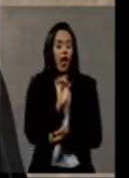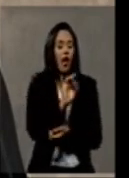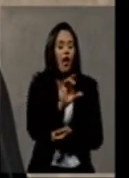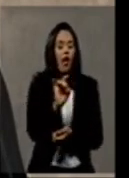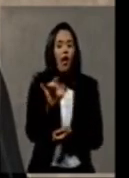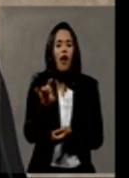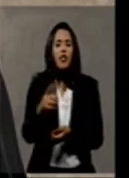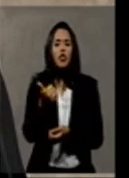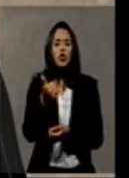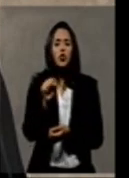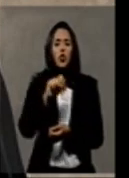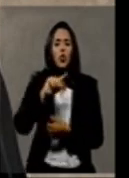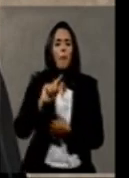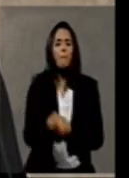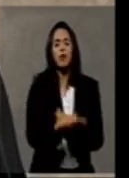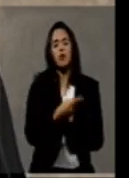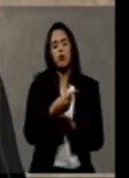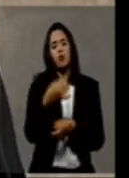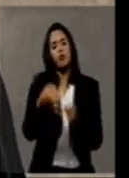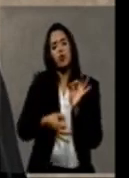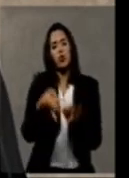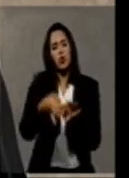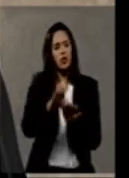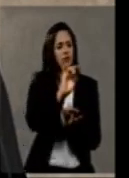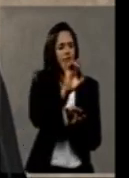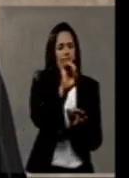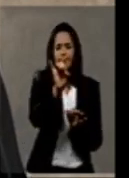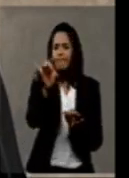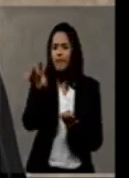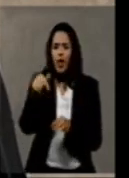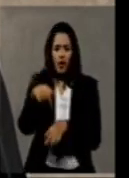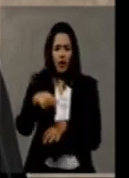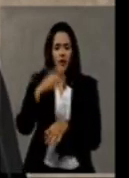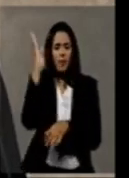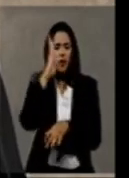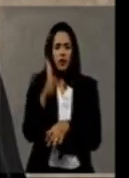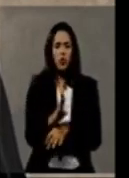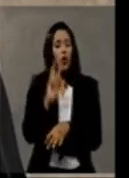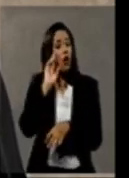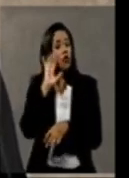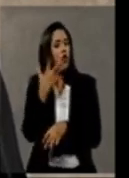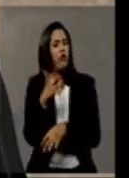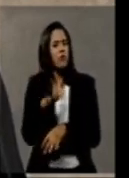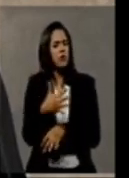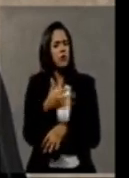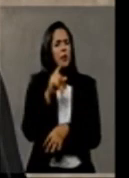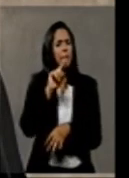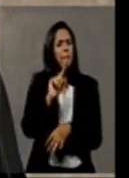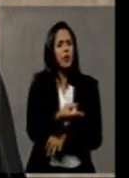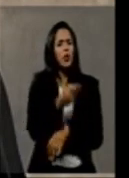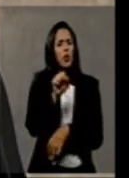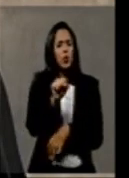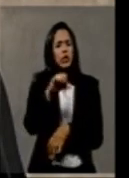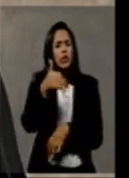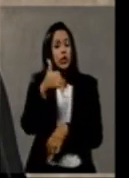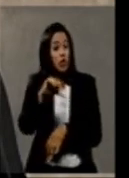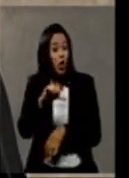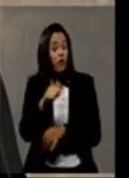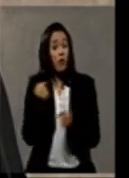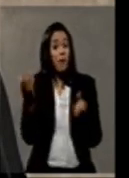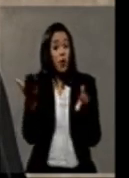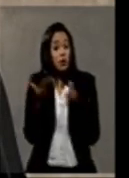mil juízes brasileiros decide média 1819 processos por